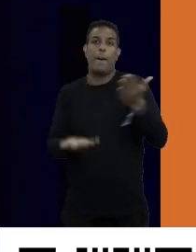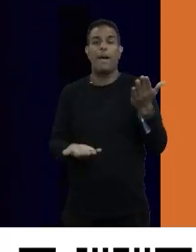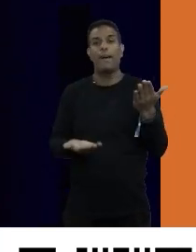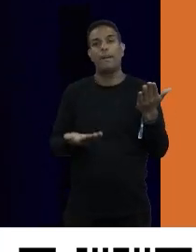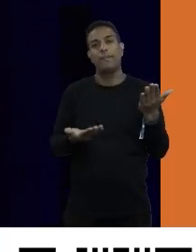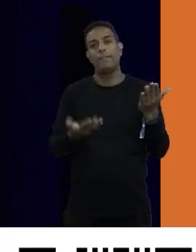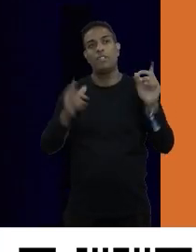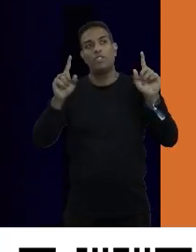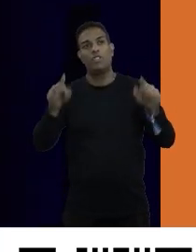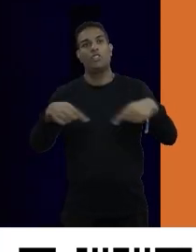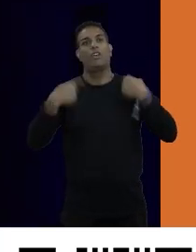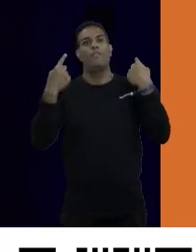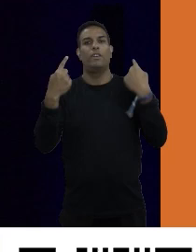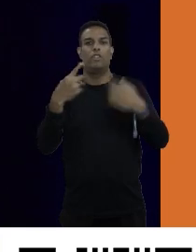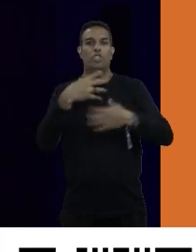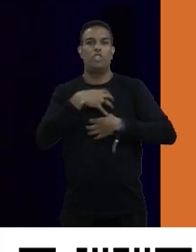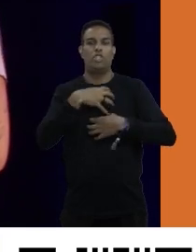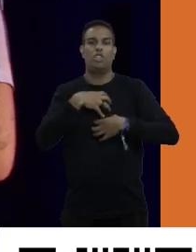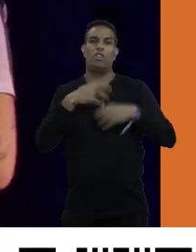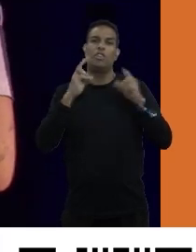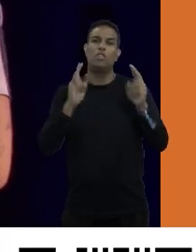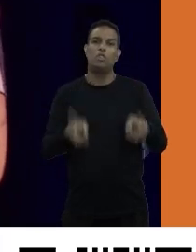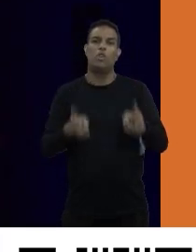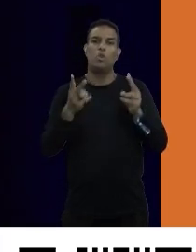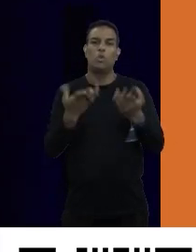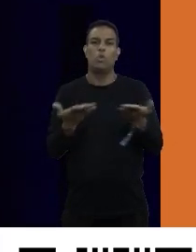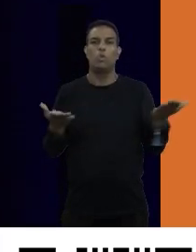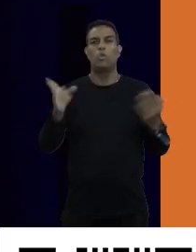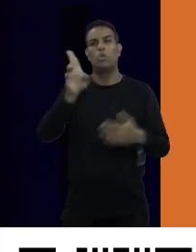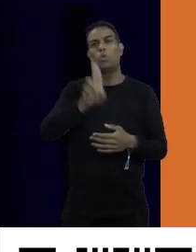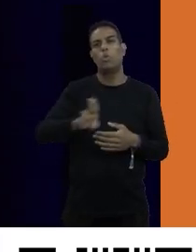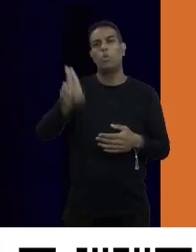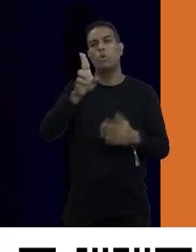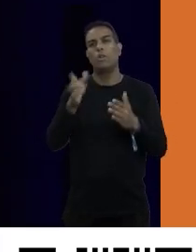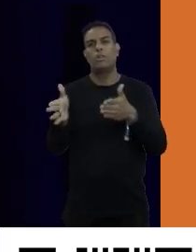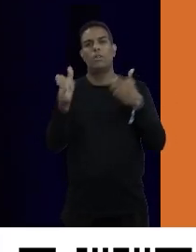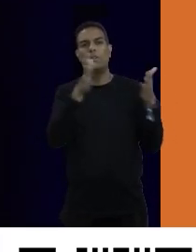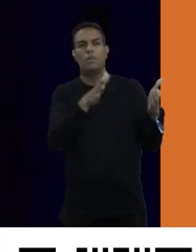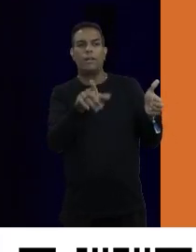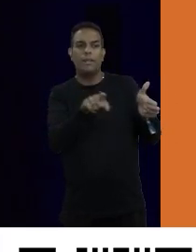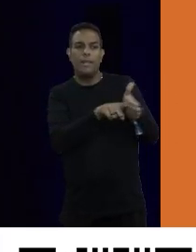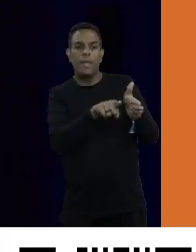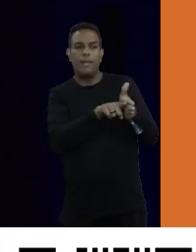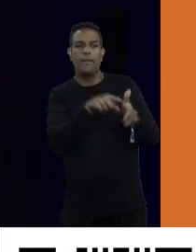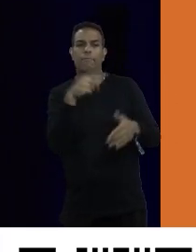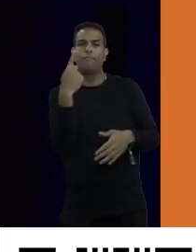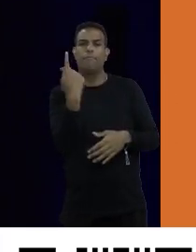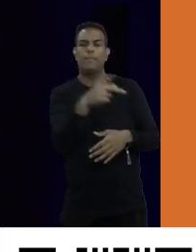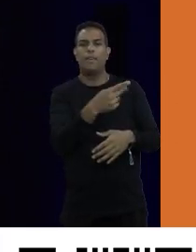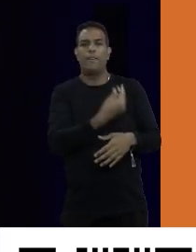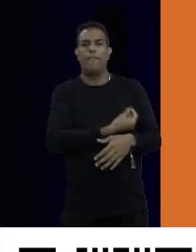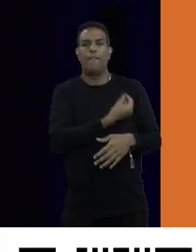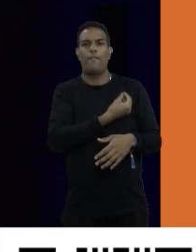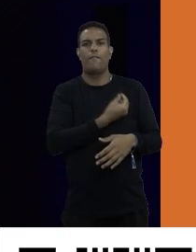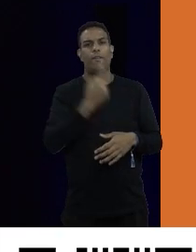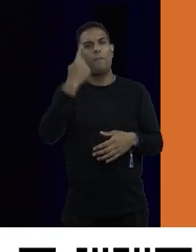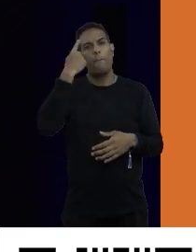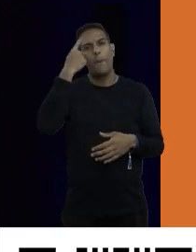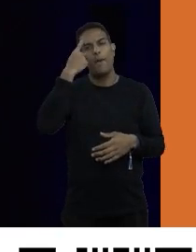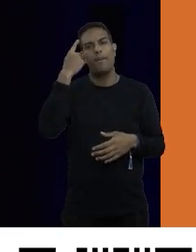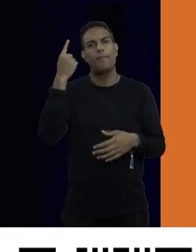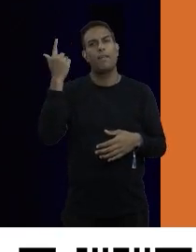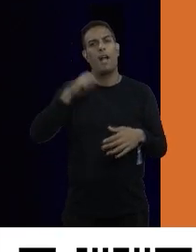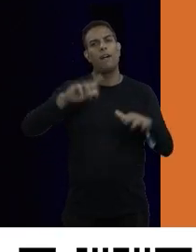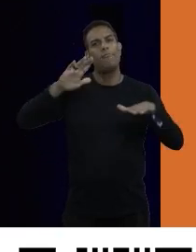mais desafiador para a gente. E normalmente a gente usa o lado negativo, porque é uma sobrevivência. Então, naquele momento ali eu pensei na